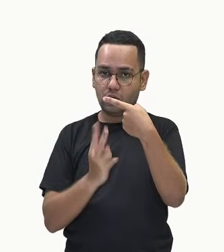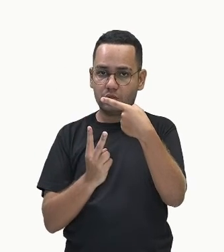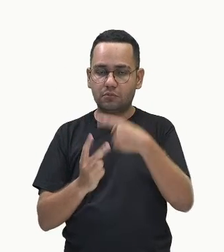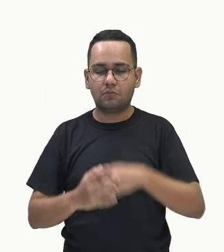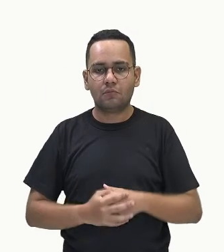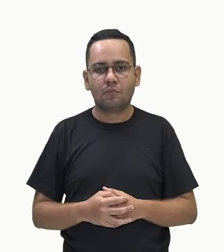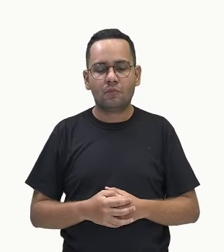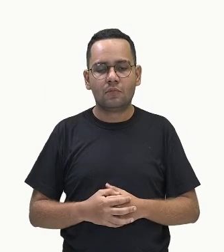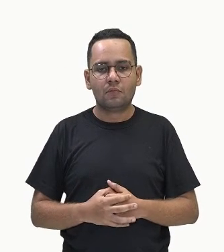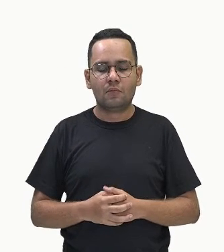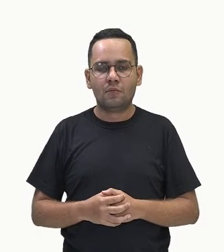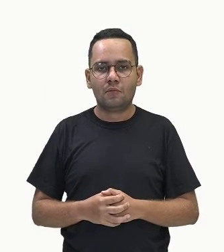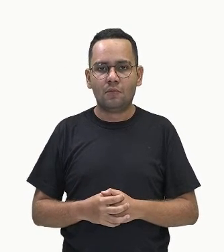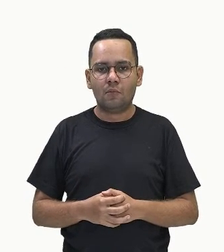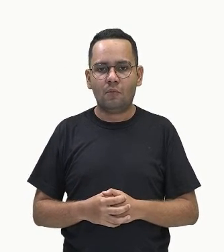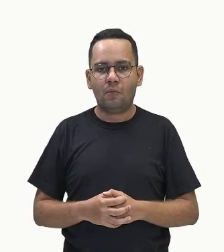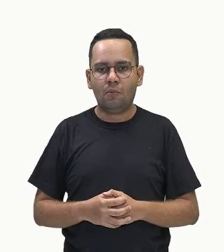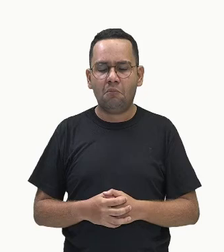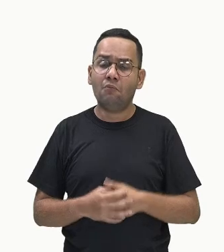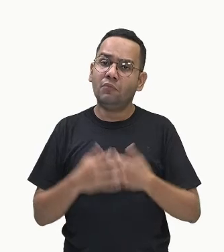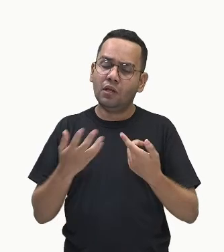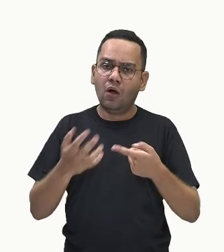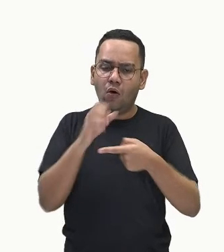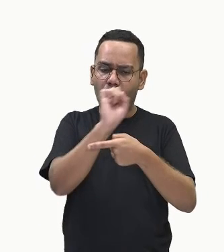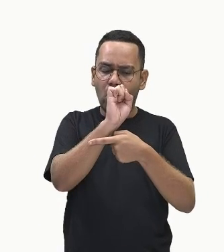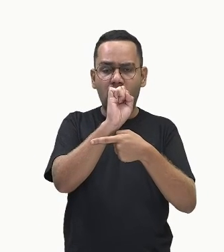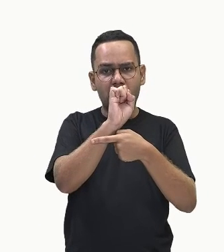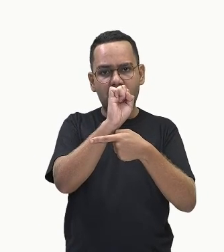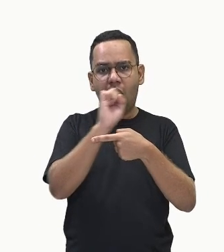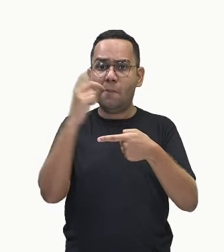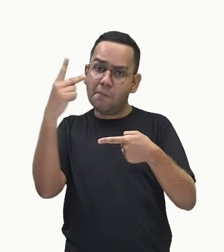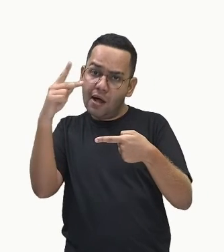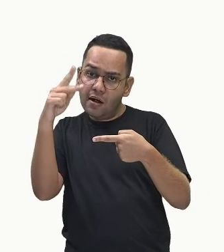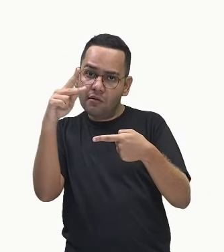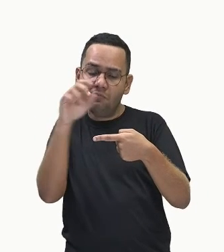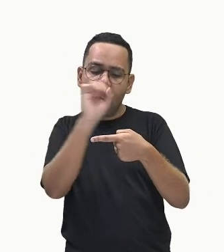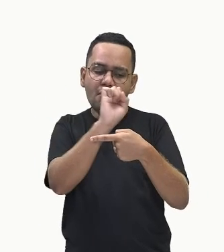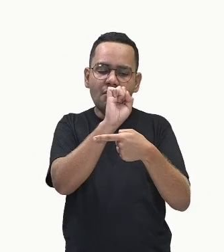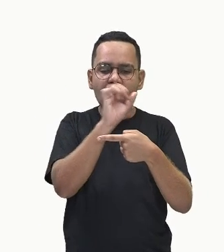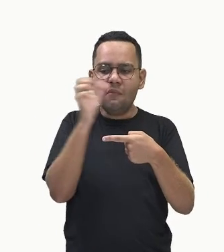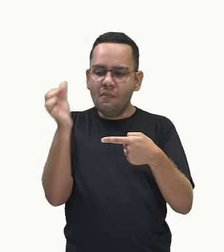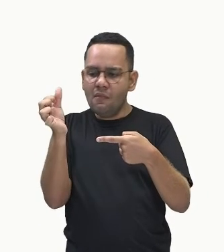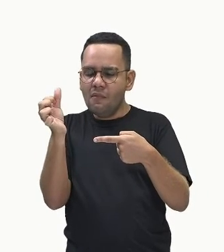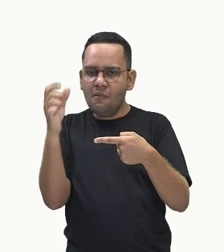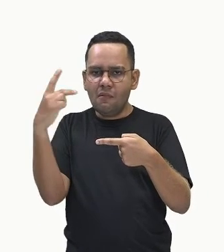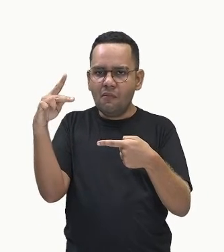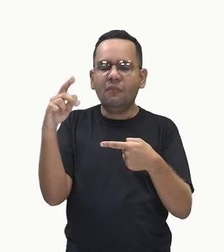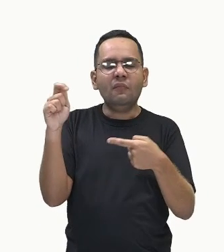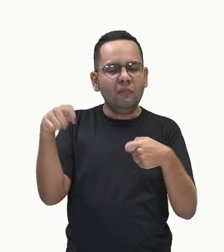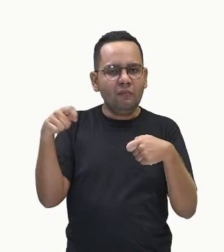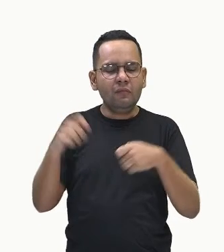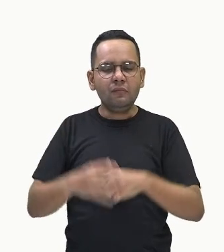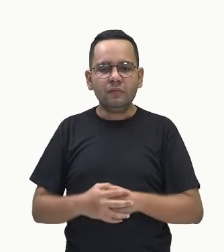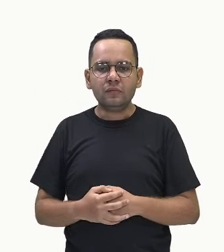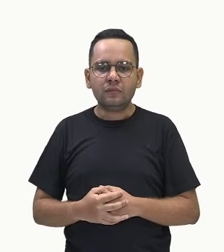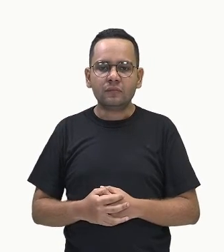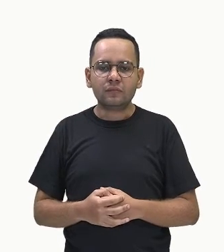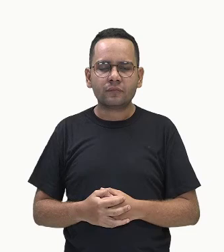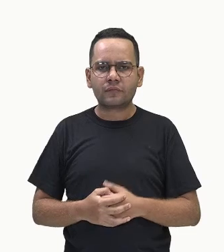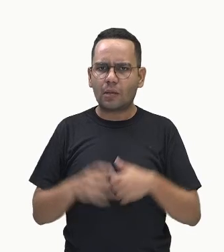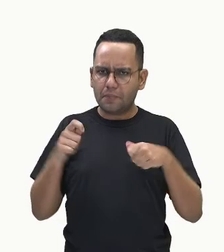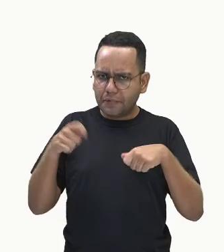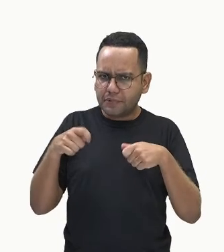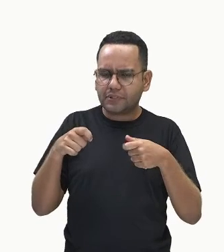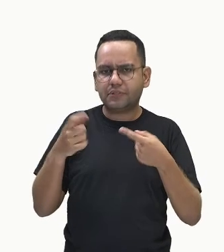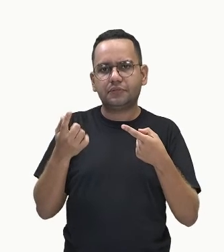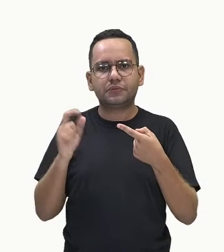2. 8 é par, então é divisível por 2. O 6 também. Então, a gente pode simplificar, não pode?